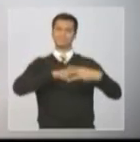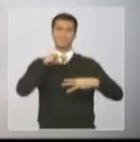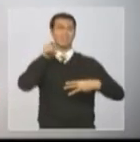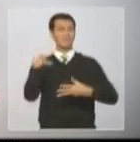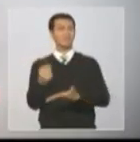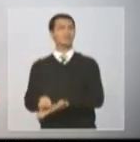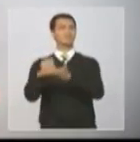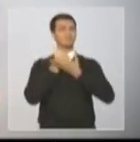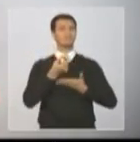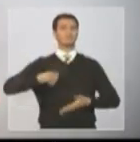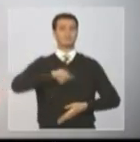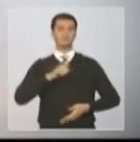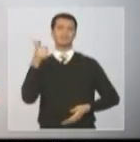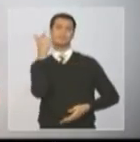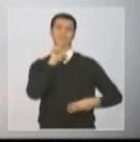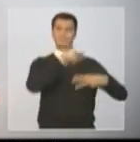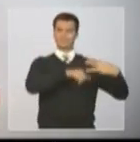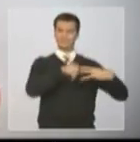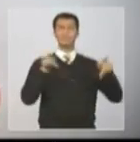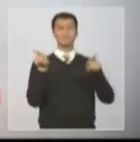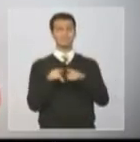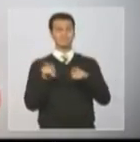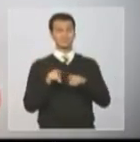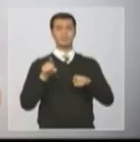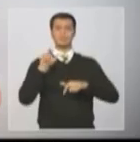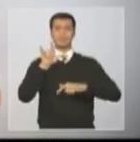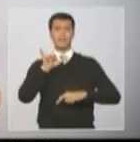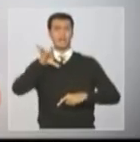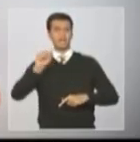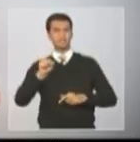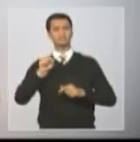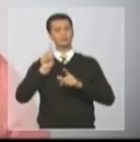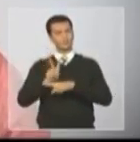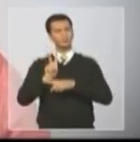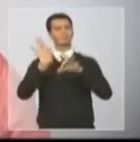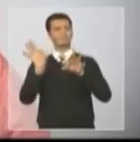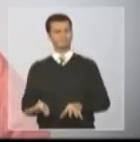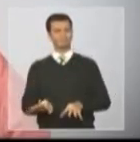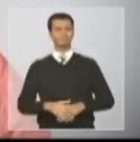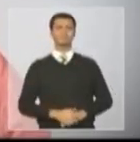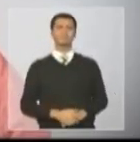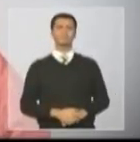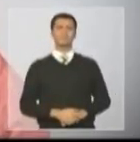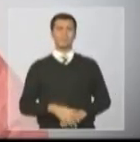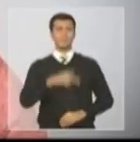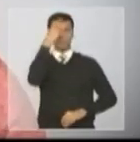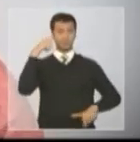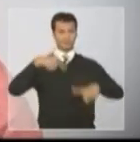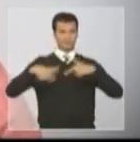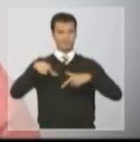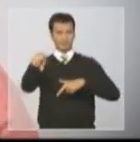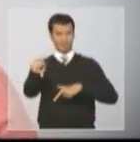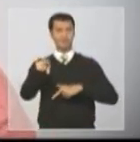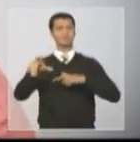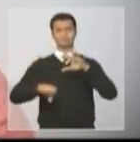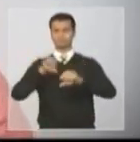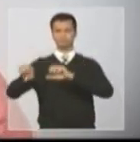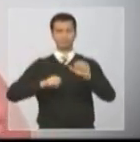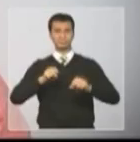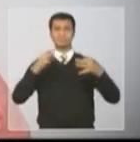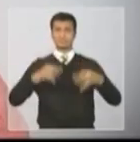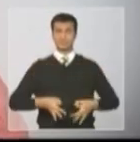os grandes parceiros para a promoção da reciclagem, e o lixo deixa de ser lixo. O trabalho desenvolvido pelos catadores poupa